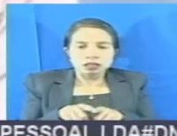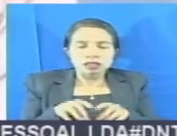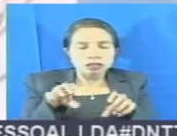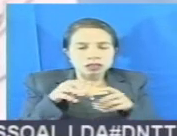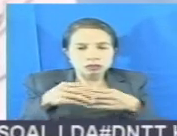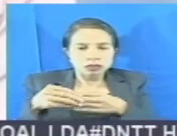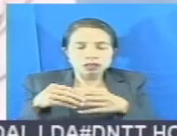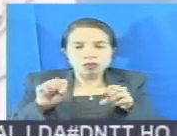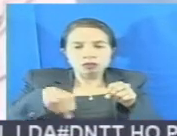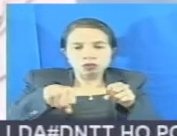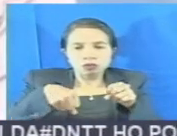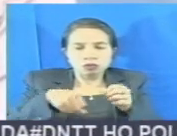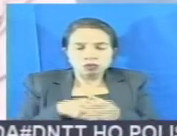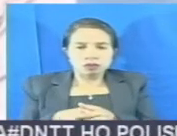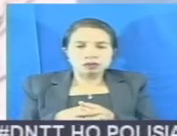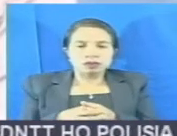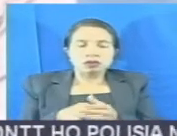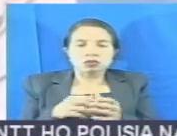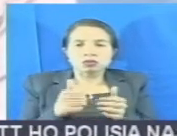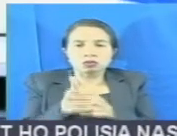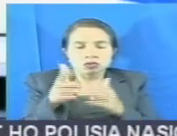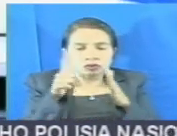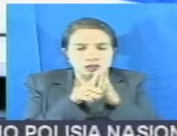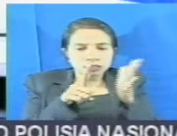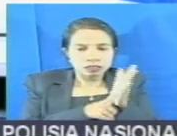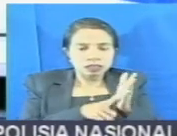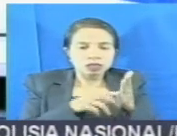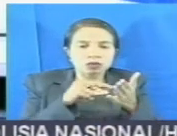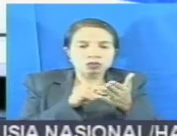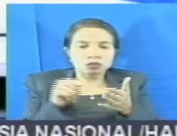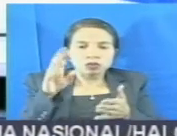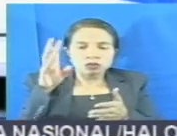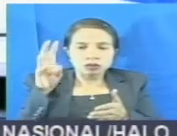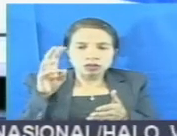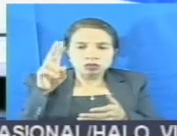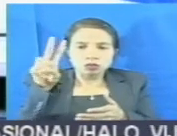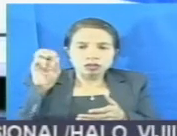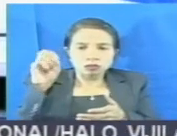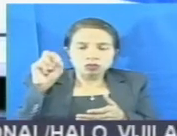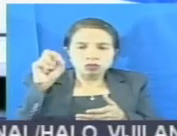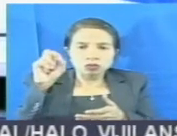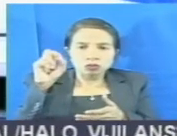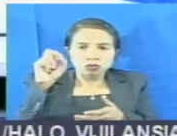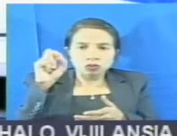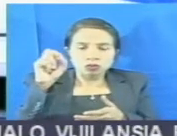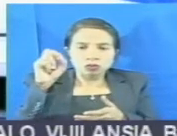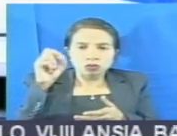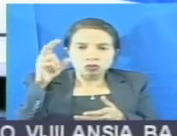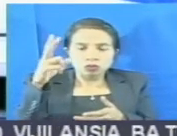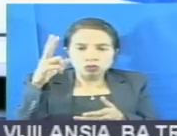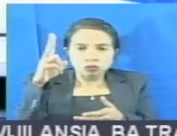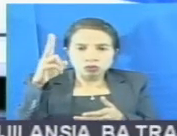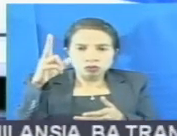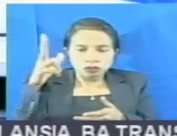motorizada. Ok. Tuir lei, decreto lei número 6 de 2003, e no bando, a minoridade